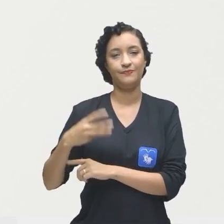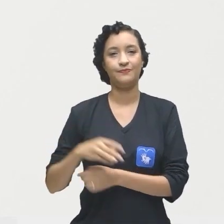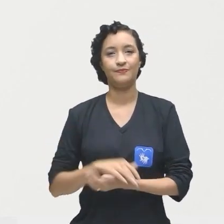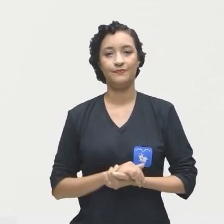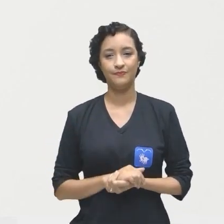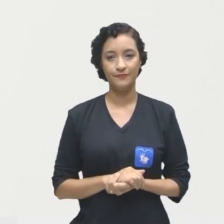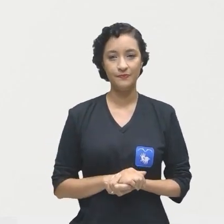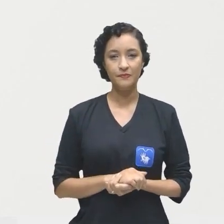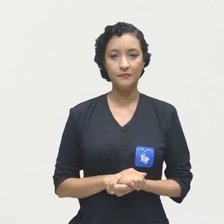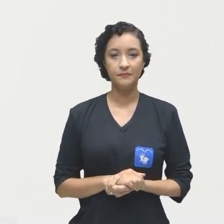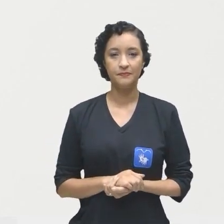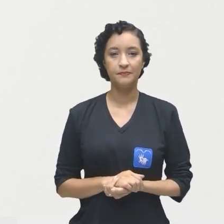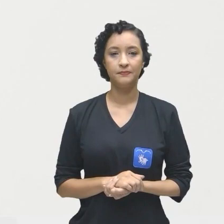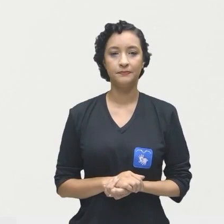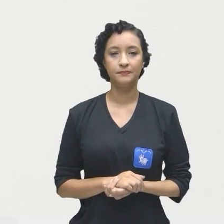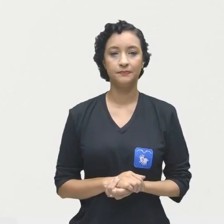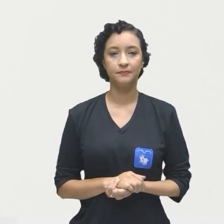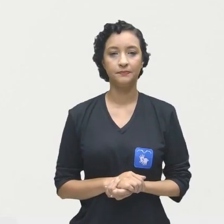terciário.